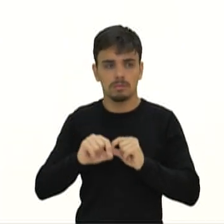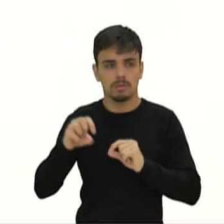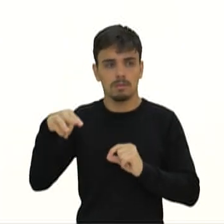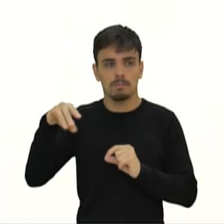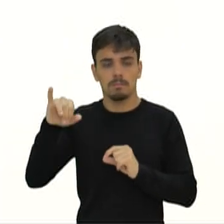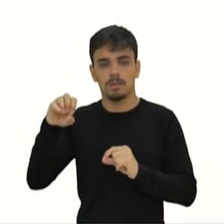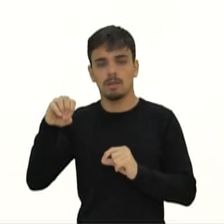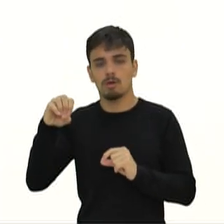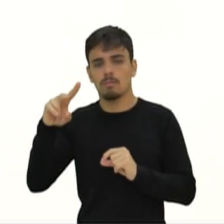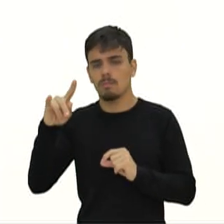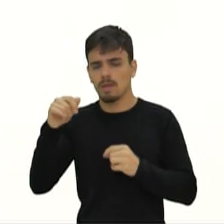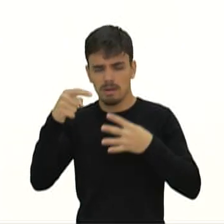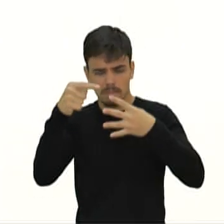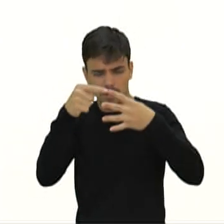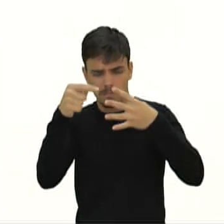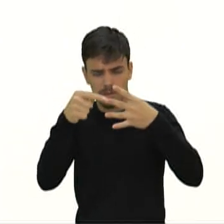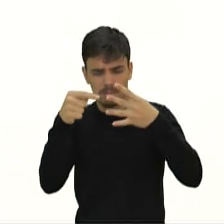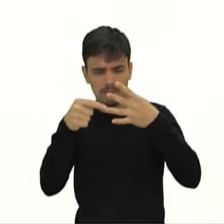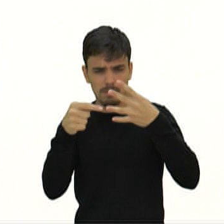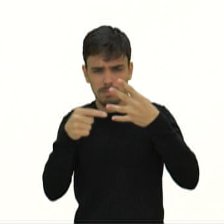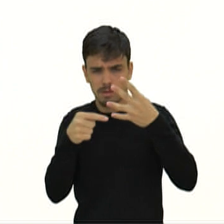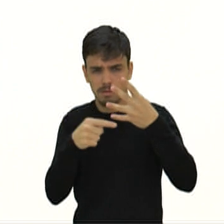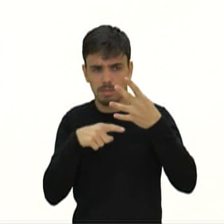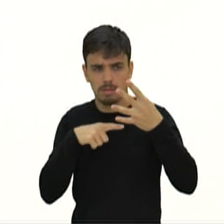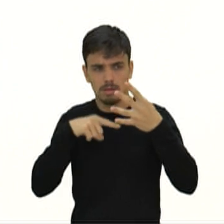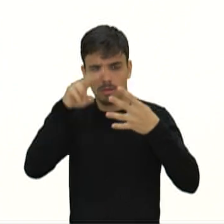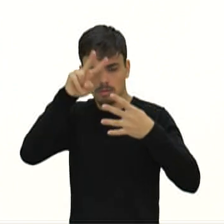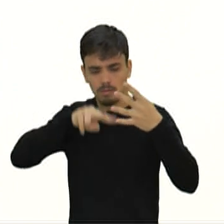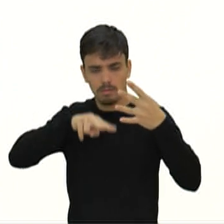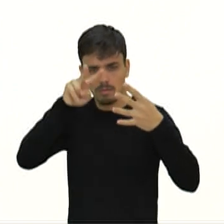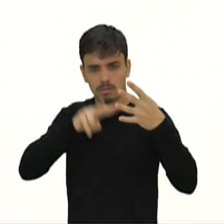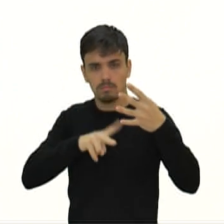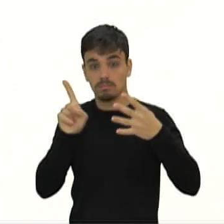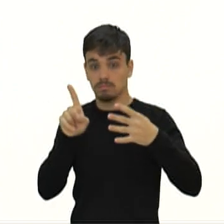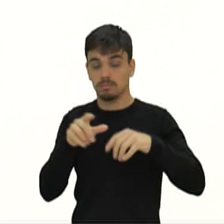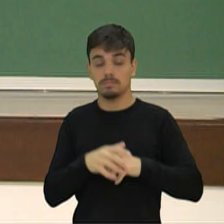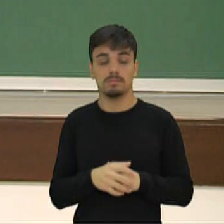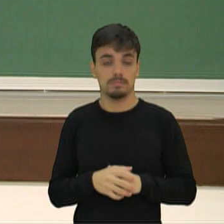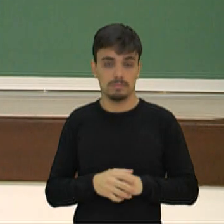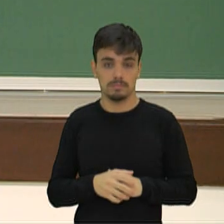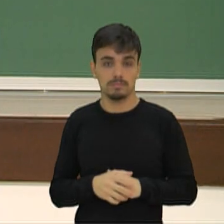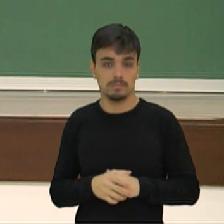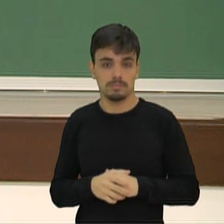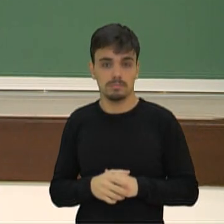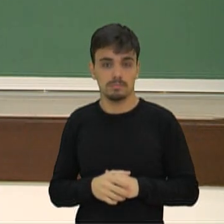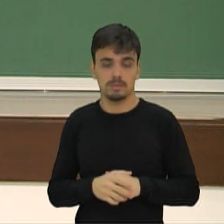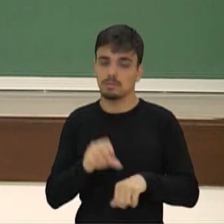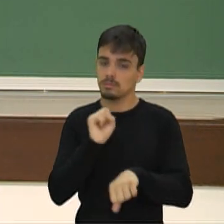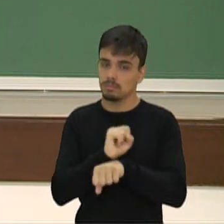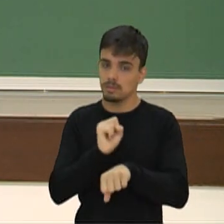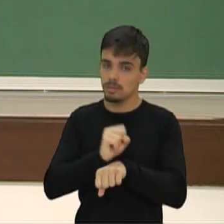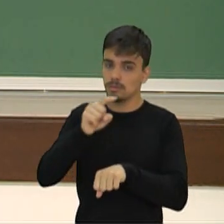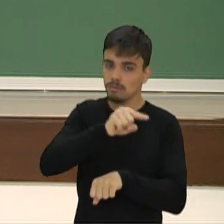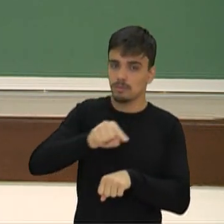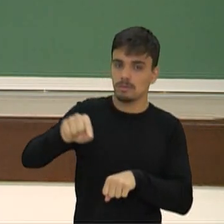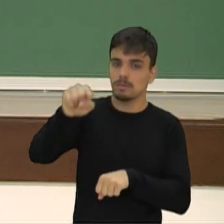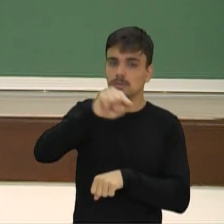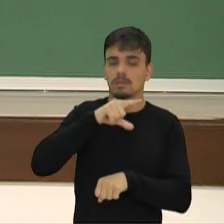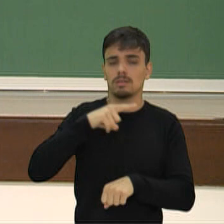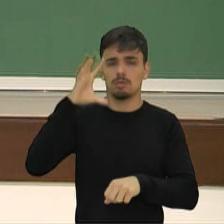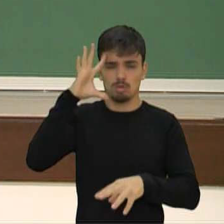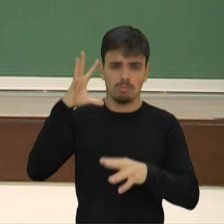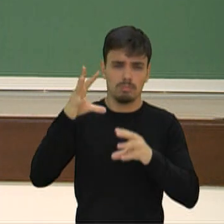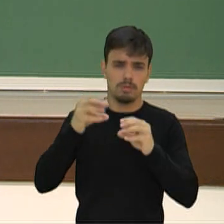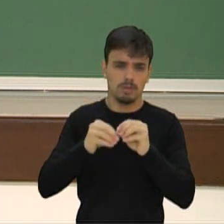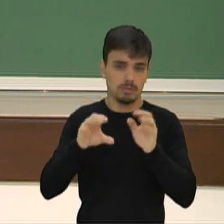hipermetropia, daltonismo, presbiopia, glaucoma, catarata, astigmatismo. Espero que vocês ali tenham compreendido